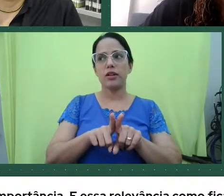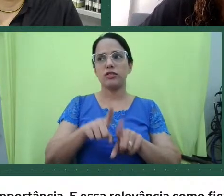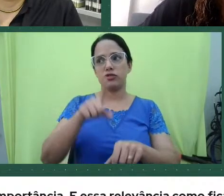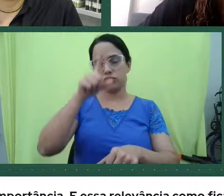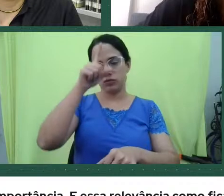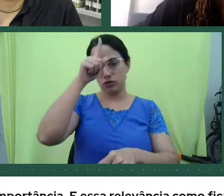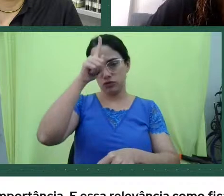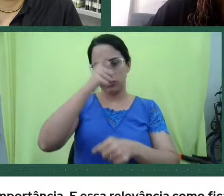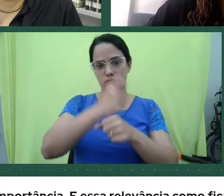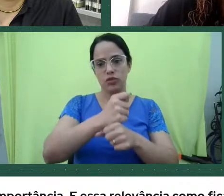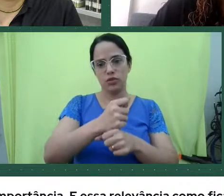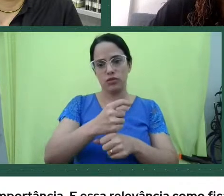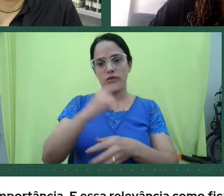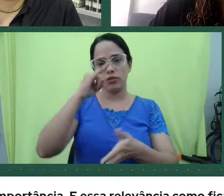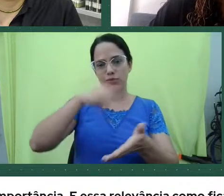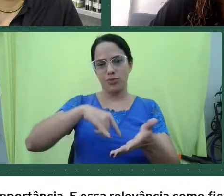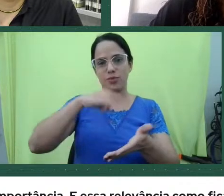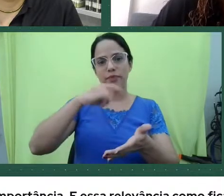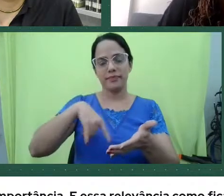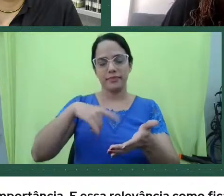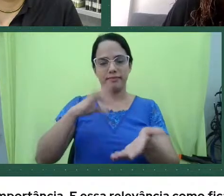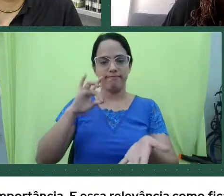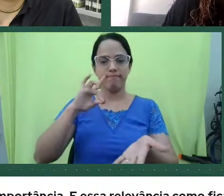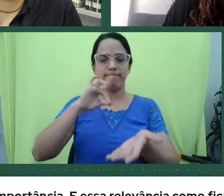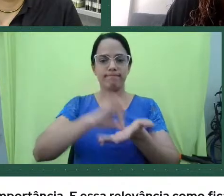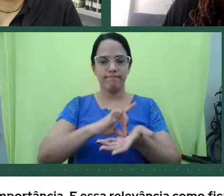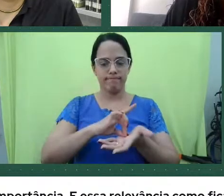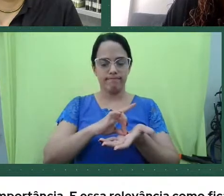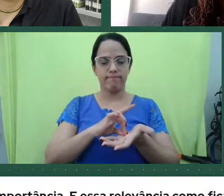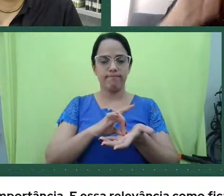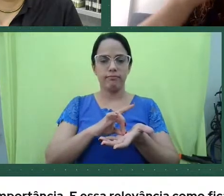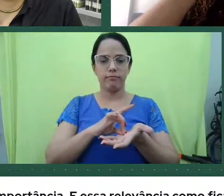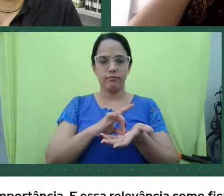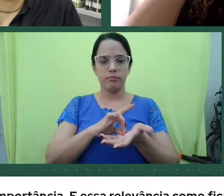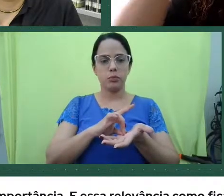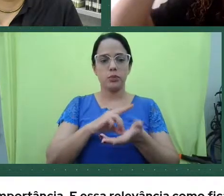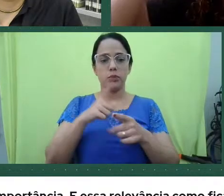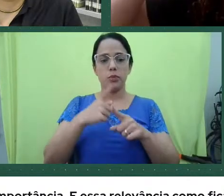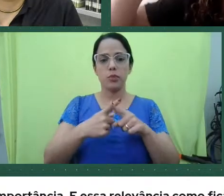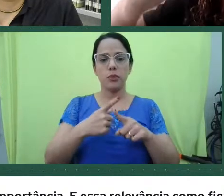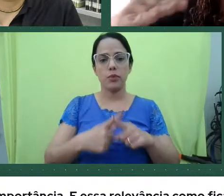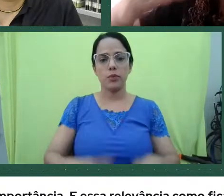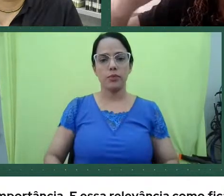documentação clínica ela seja efetiva, porque isso